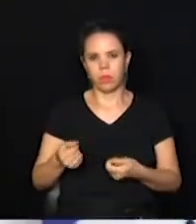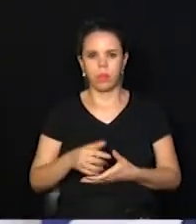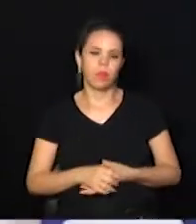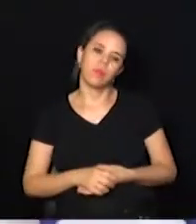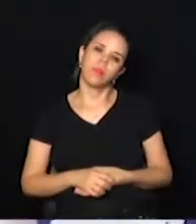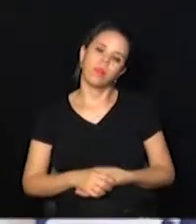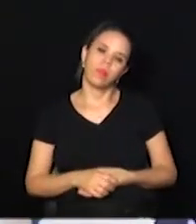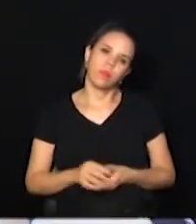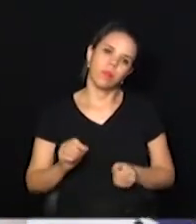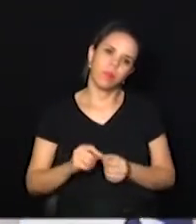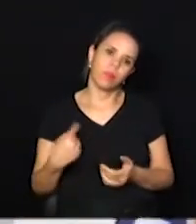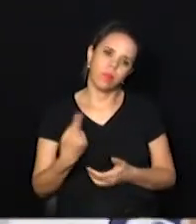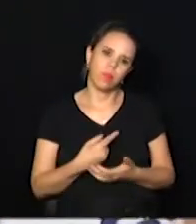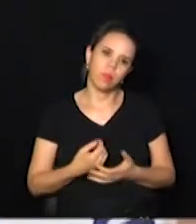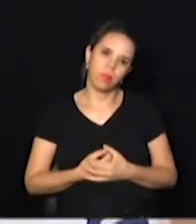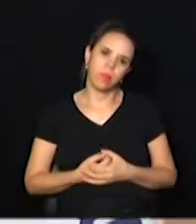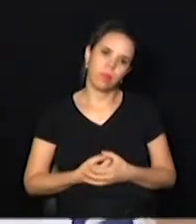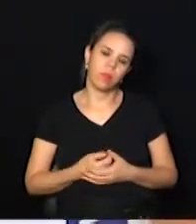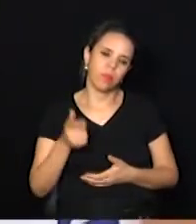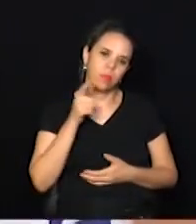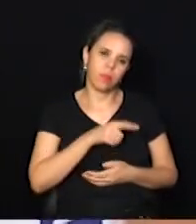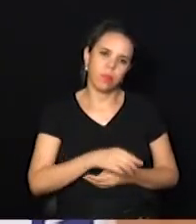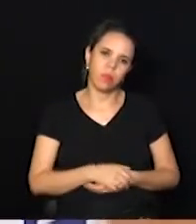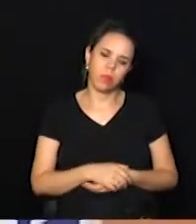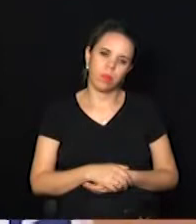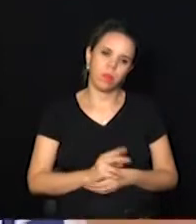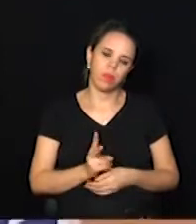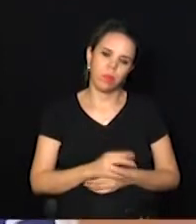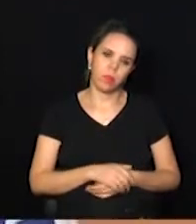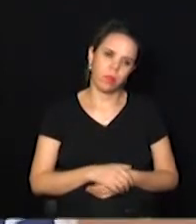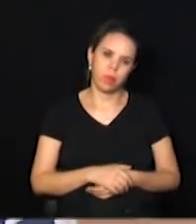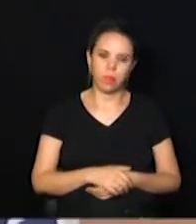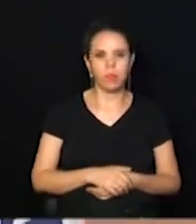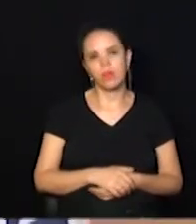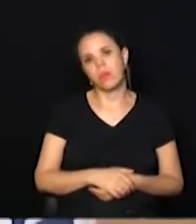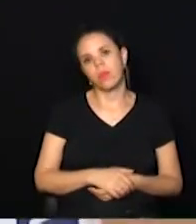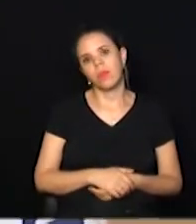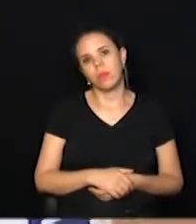E foi aí que nós conseguimos nos manter. Então,